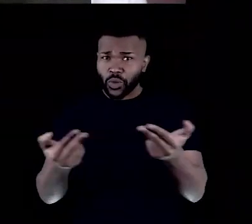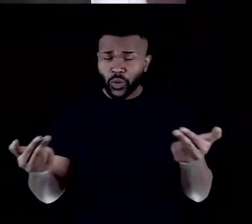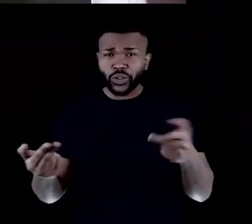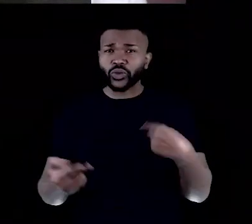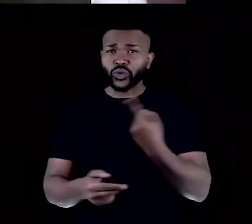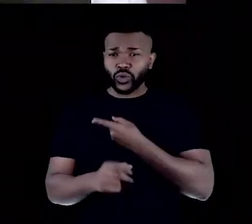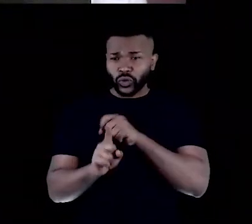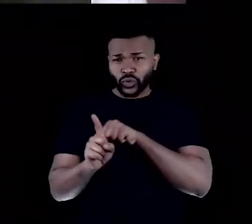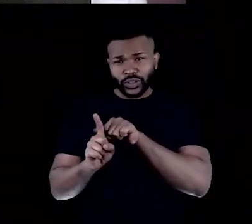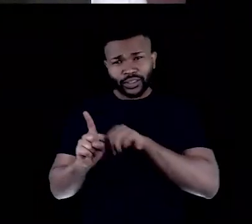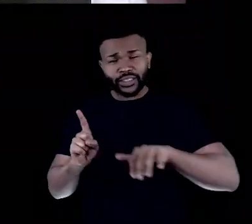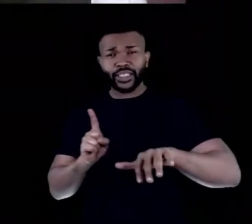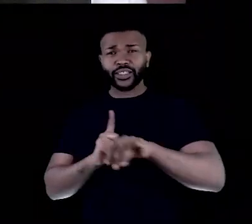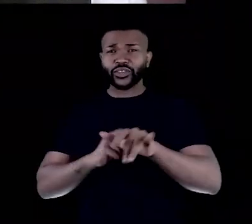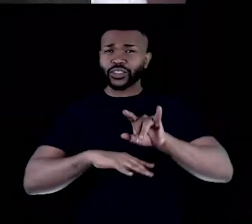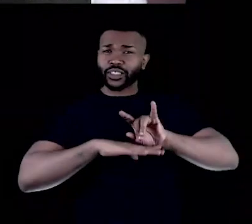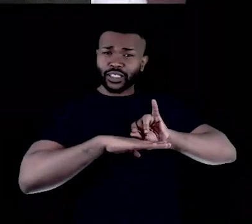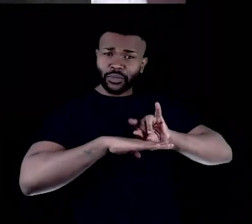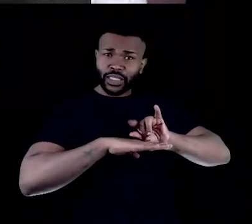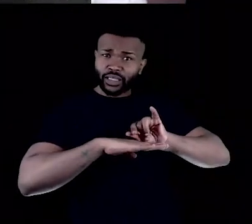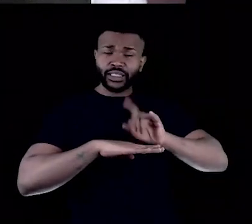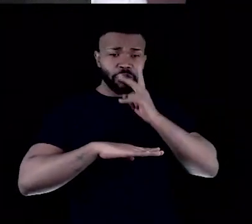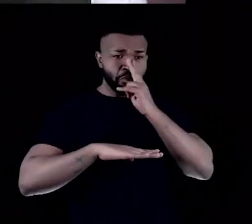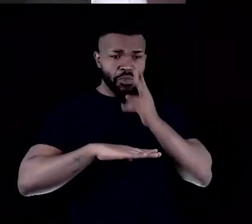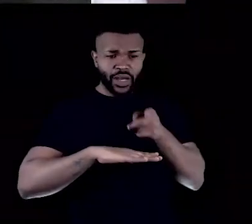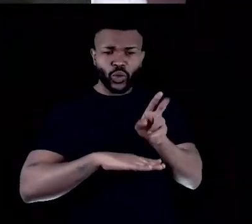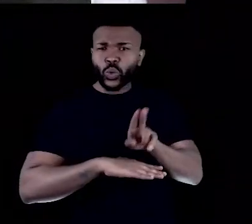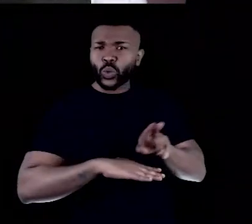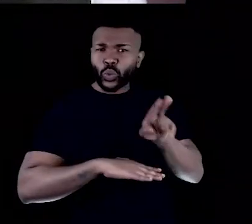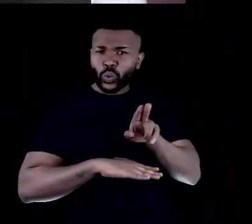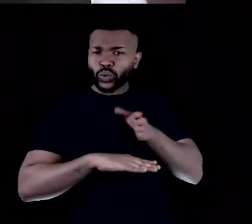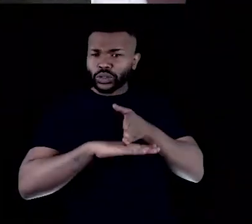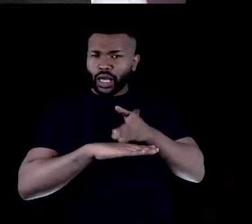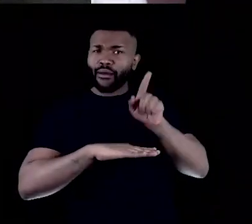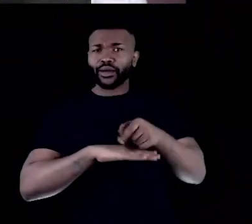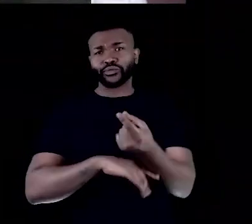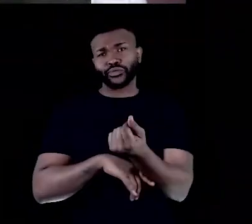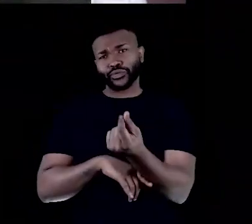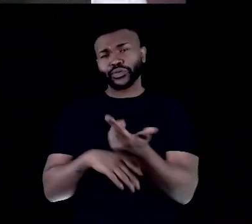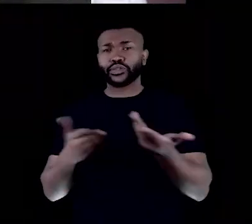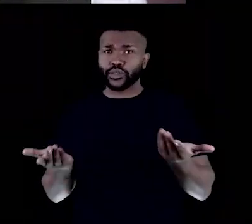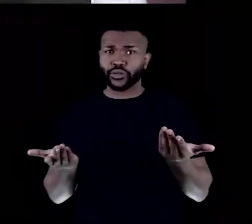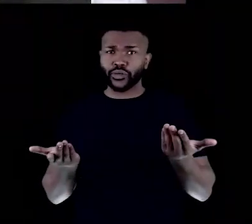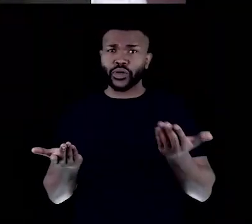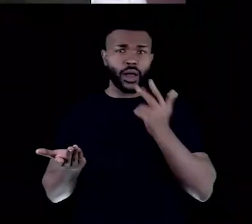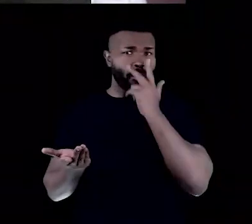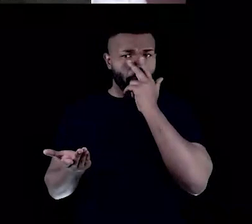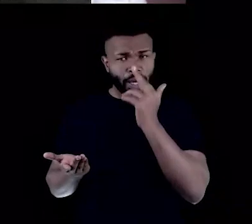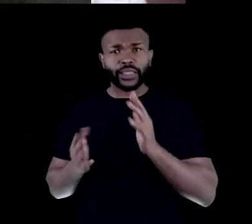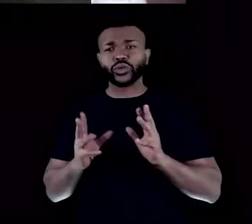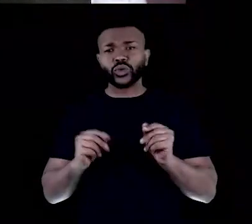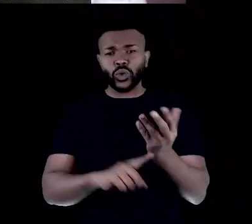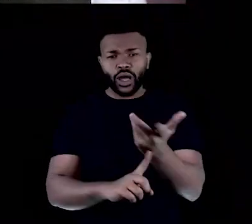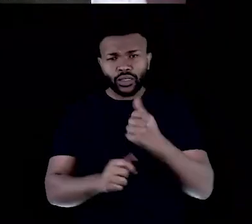para algo, porque a gente está numa sociedade capitalista onde tudo é meio para algo, e o meio essencial de tudo é o dinheiro. E aí